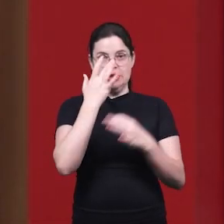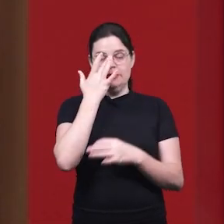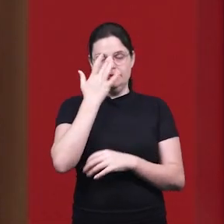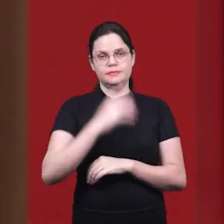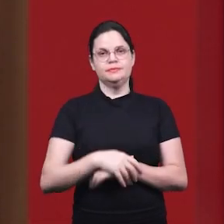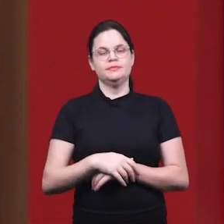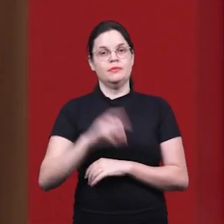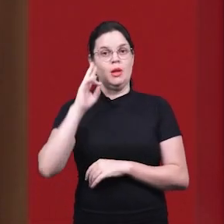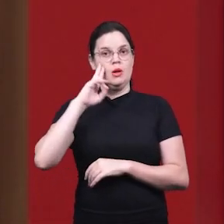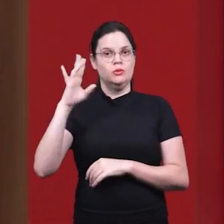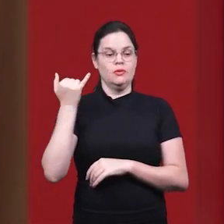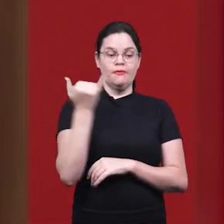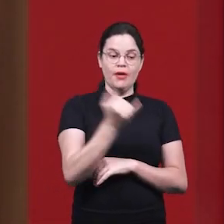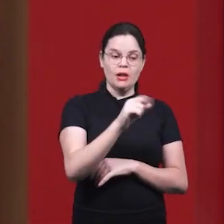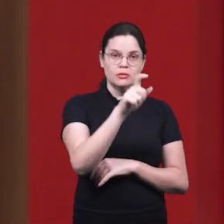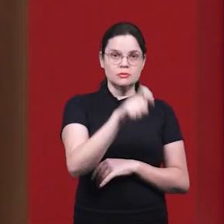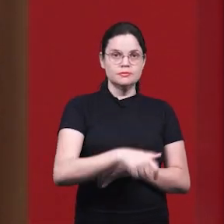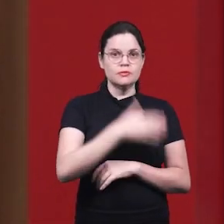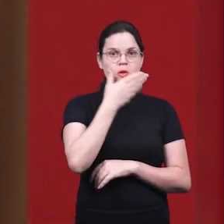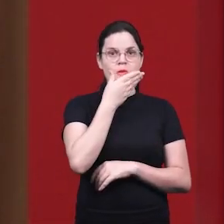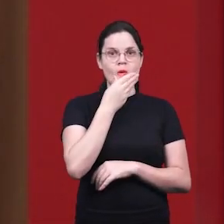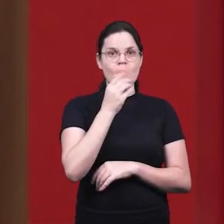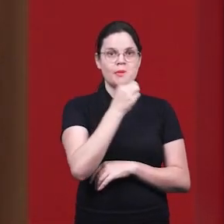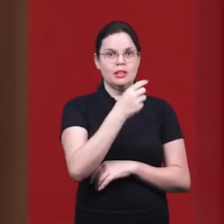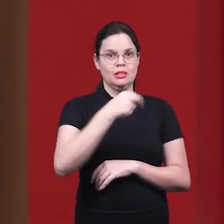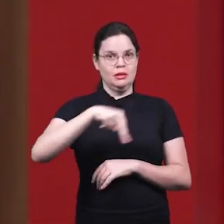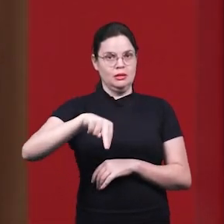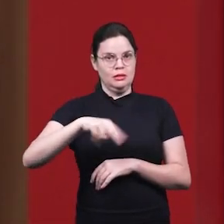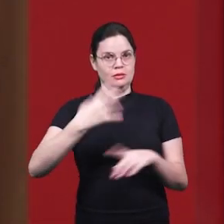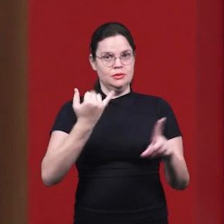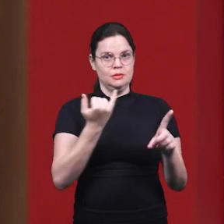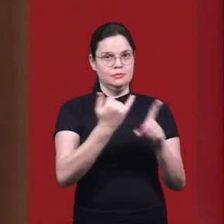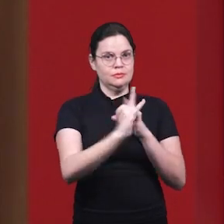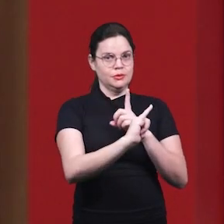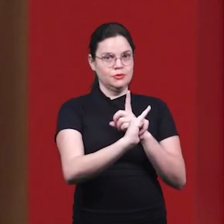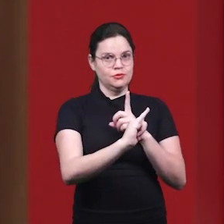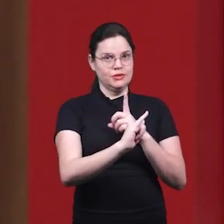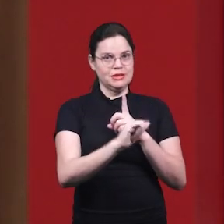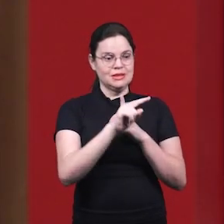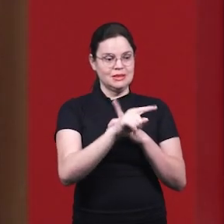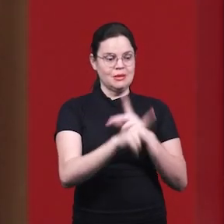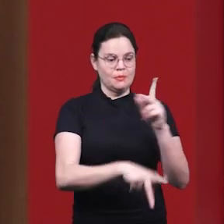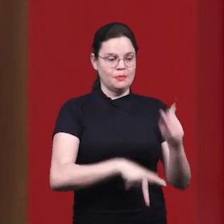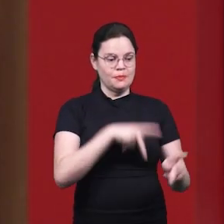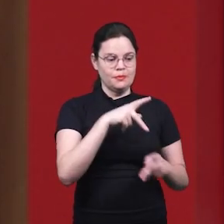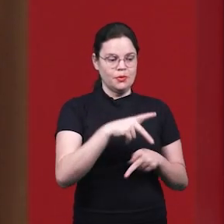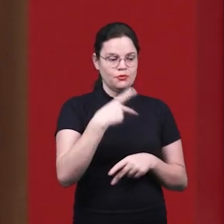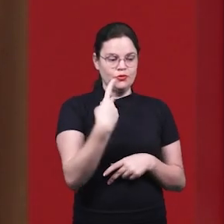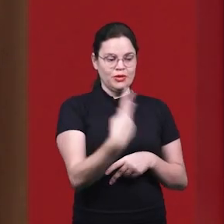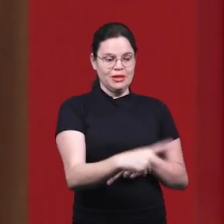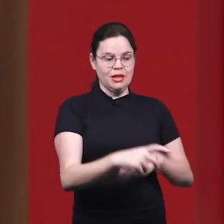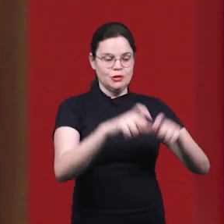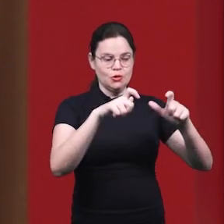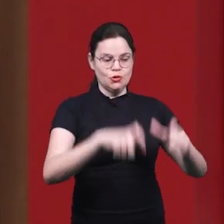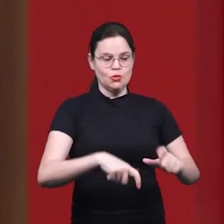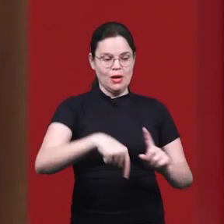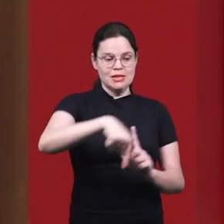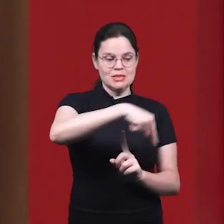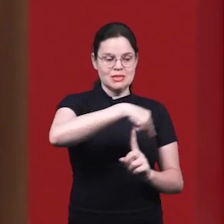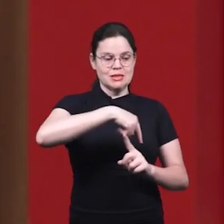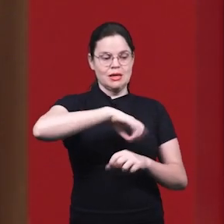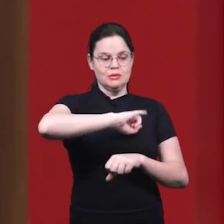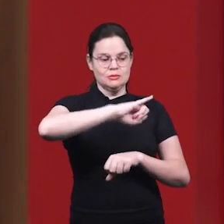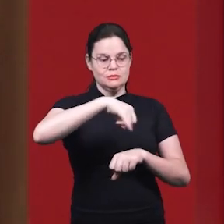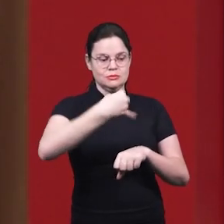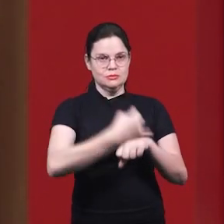O Senhor falou com Daniel que a profecia se refere ao seu povo e sua santa cidade,